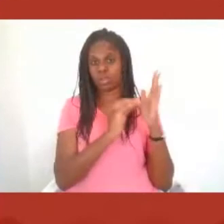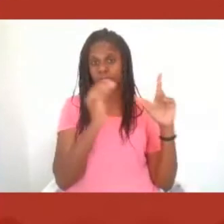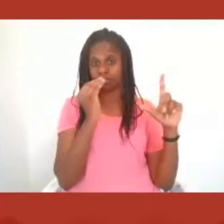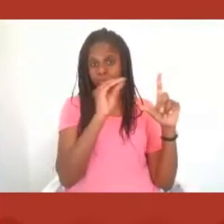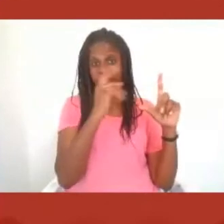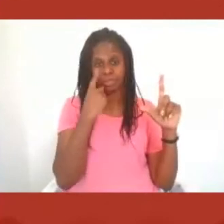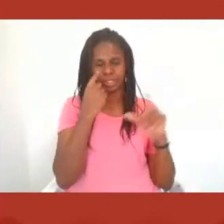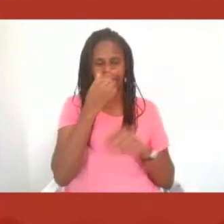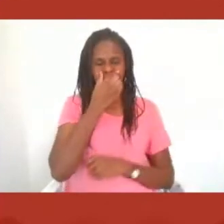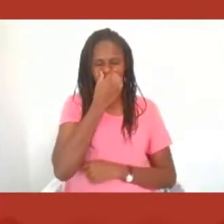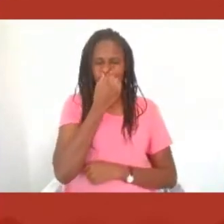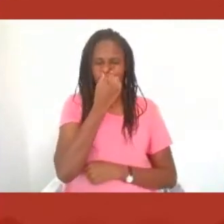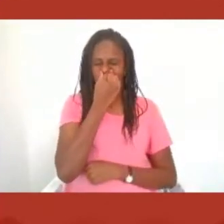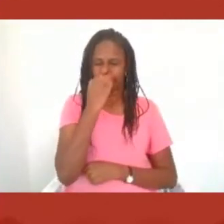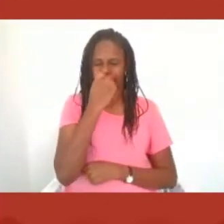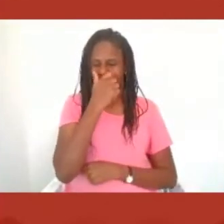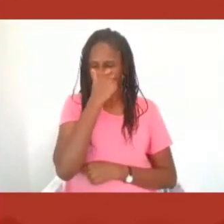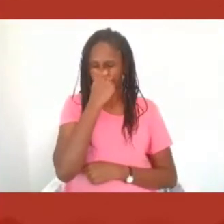Temos aí...